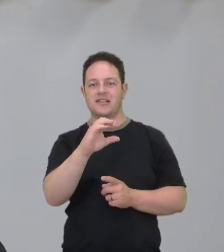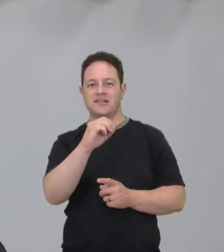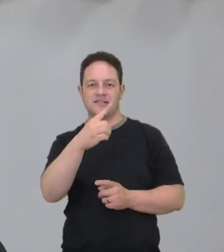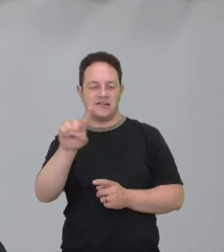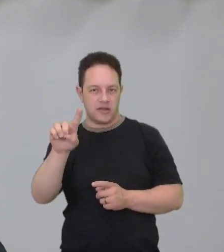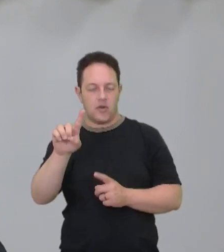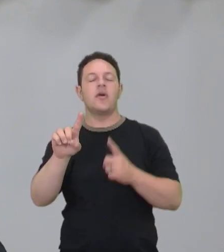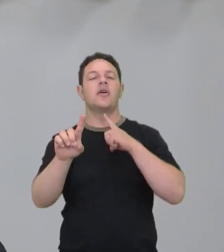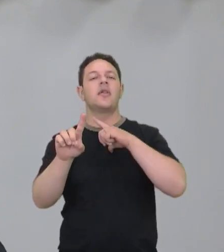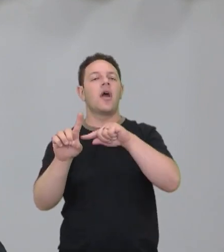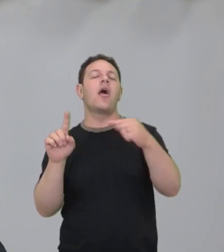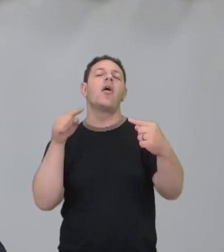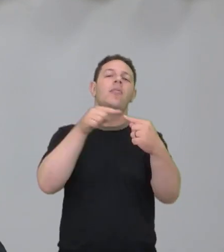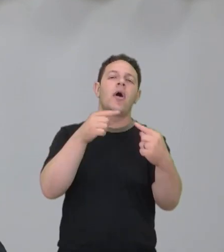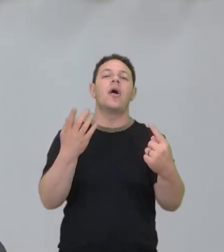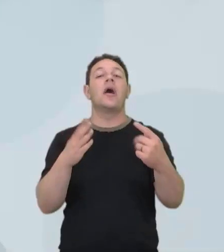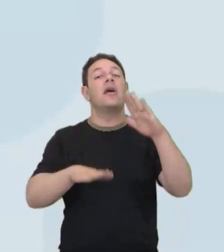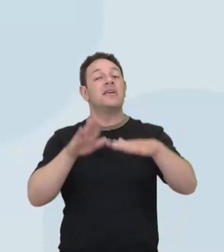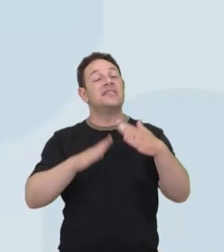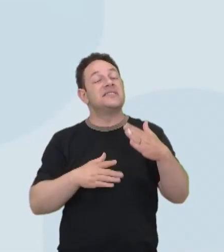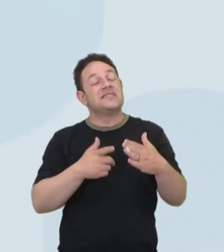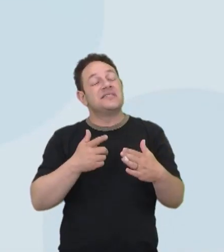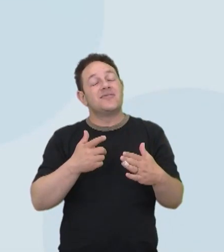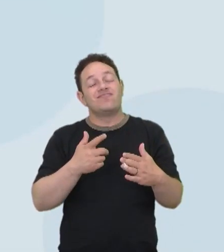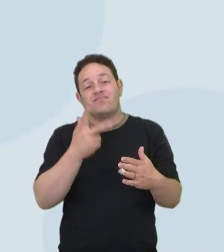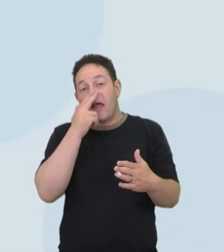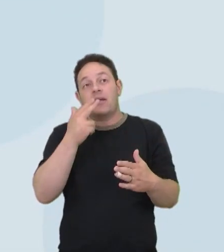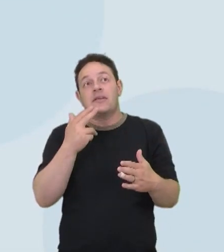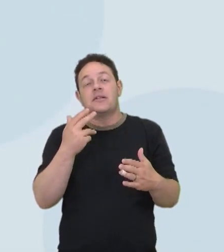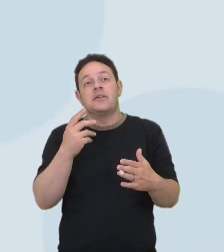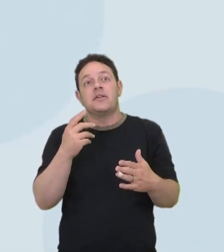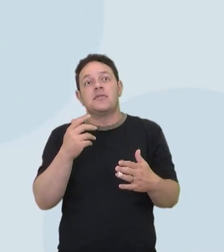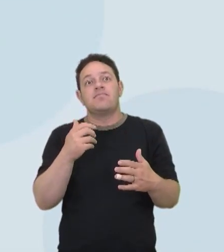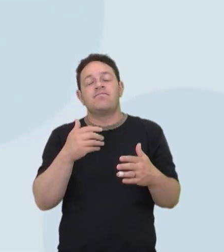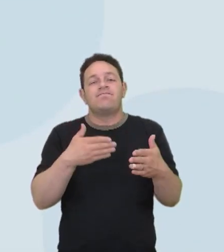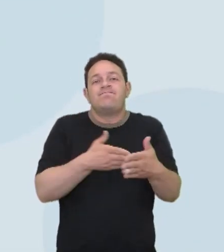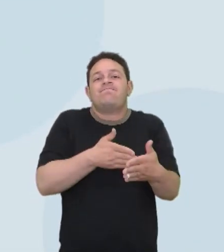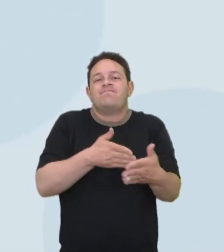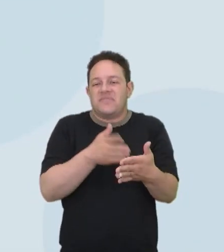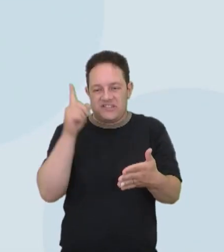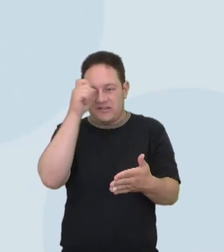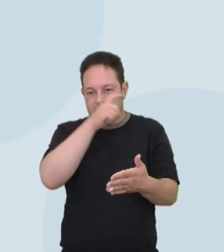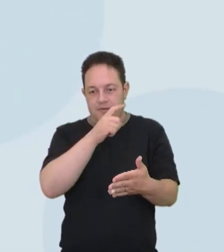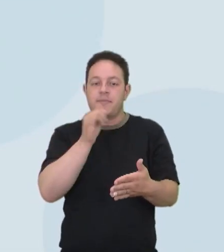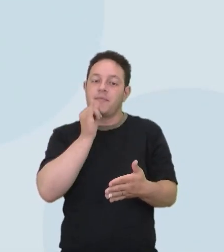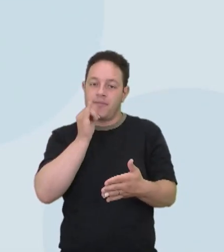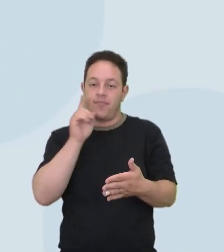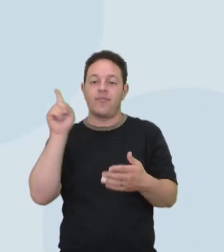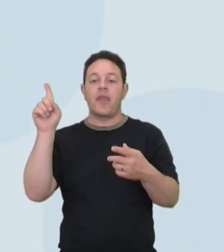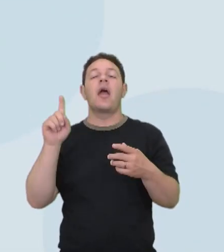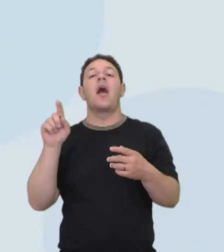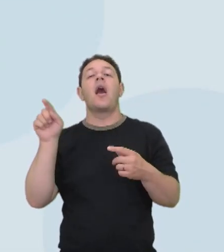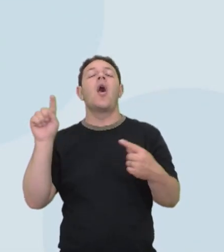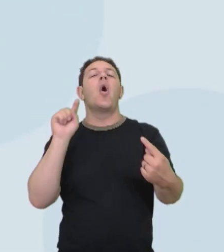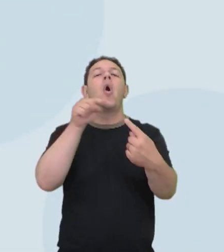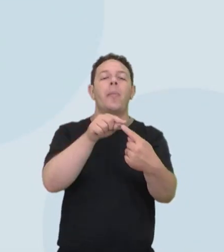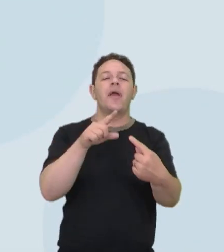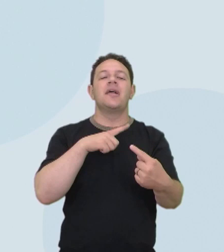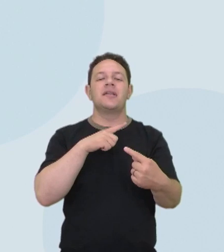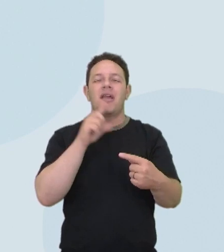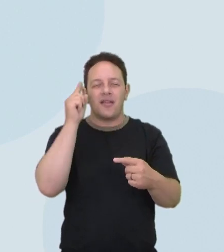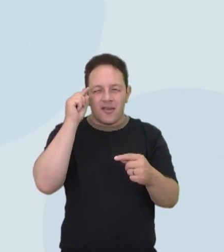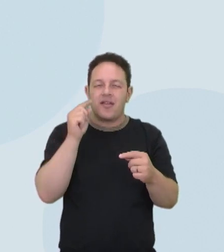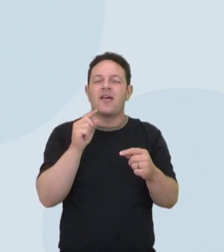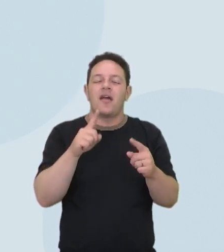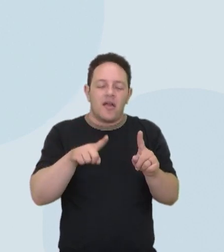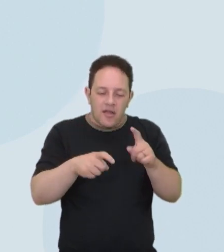algumas aplicações e limitações. Dentro das aplicações, a gente fala dos micro-organismos. Então, a gente